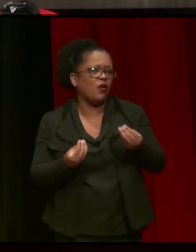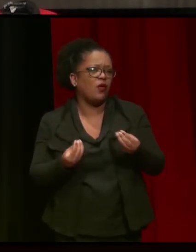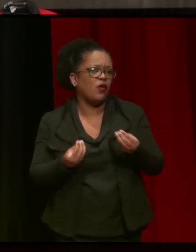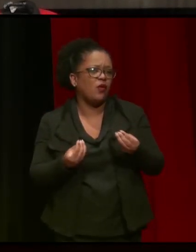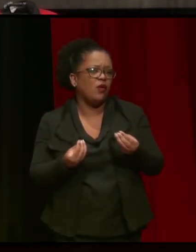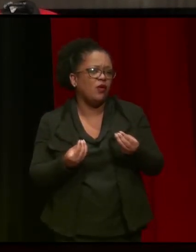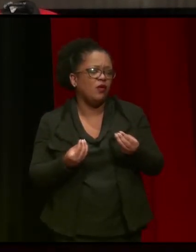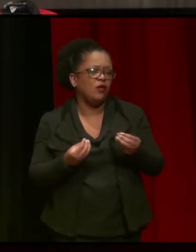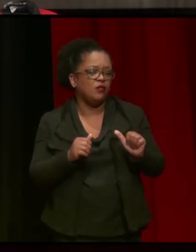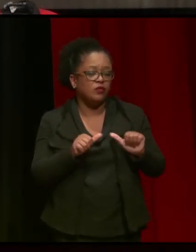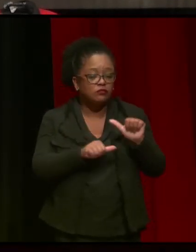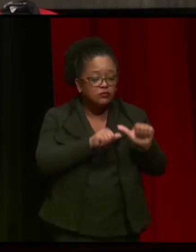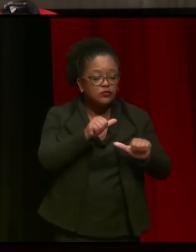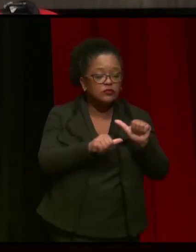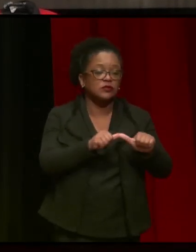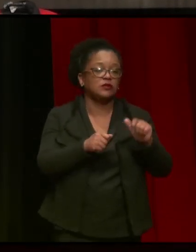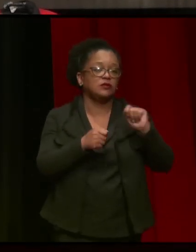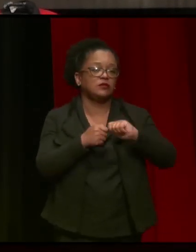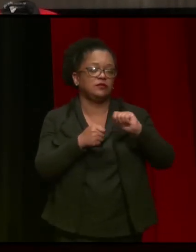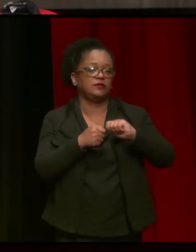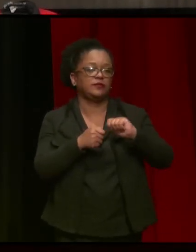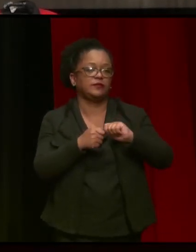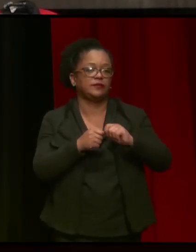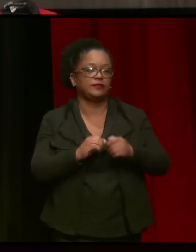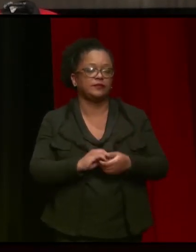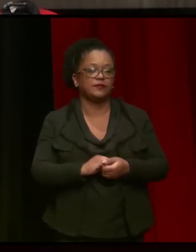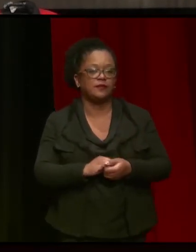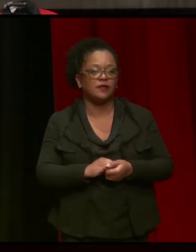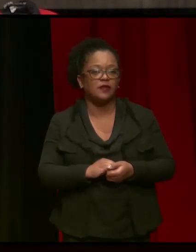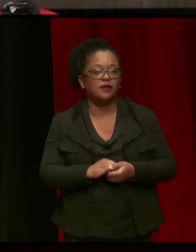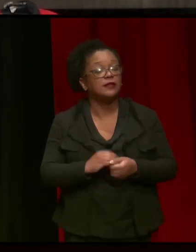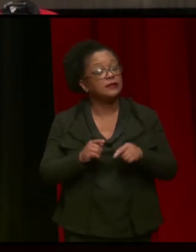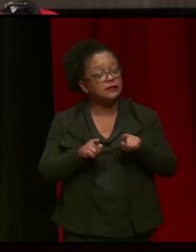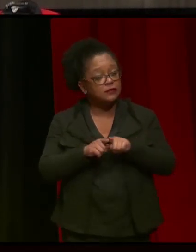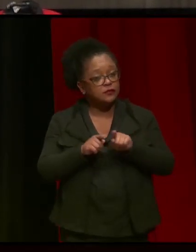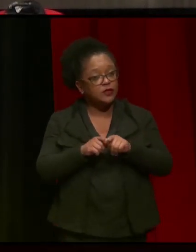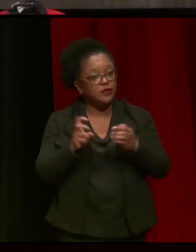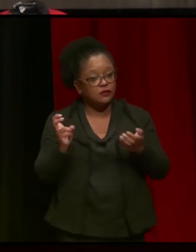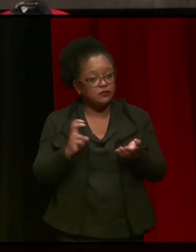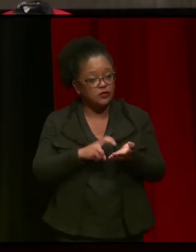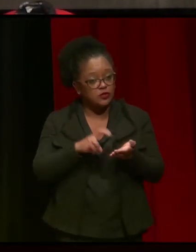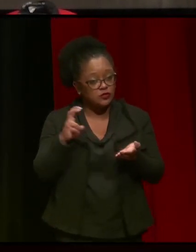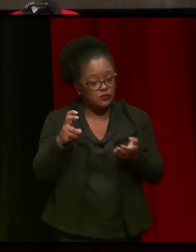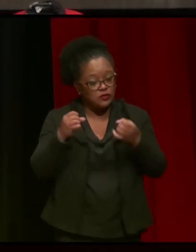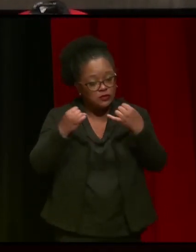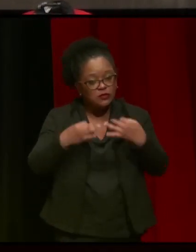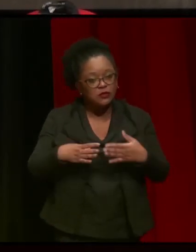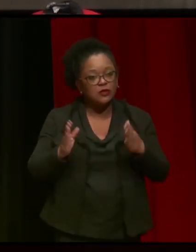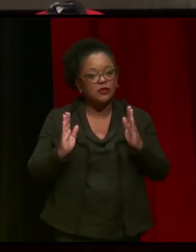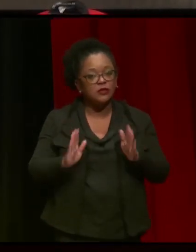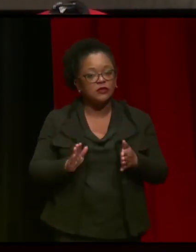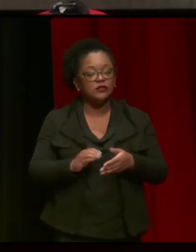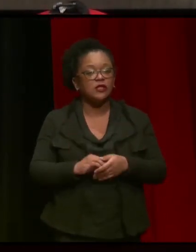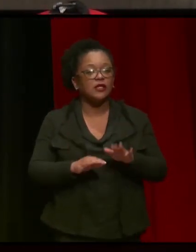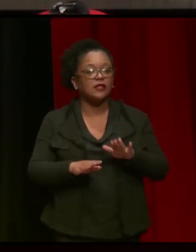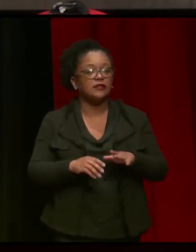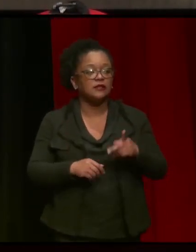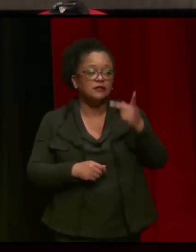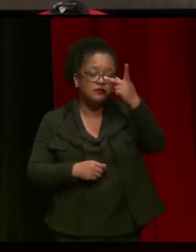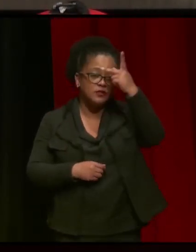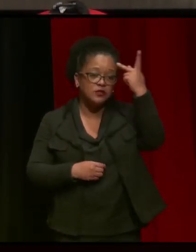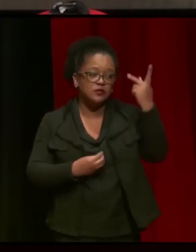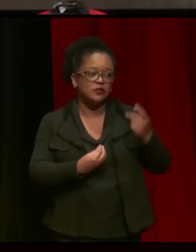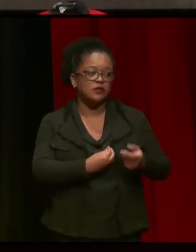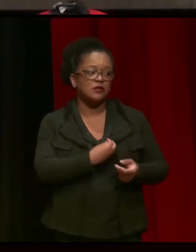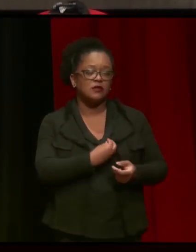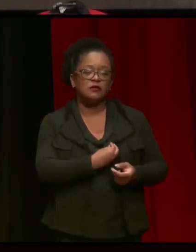possa atendê-los? Porque exatamente foi o que eu falei na palestra hoje de manhã. Essa pessoa, ela está aqui, mas de repente, ela não vai